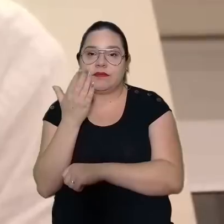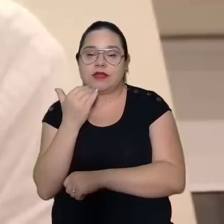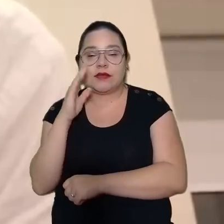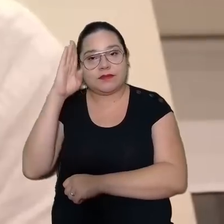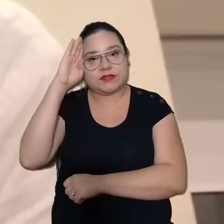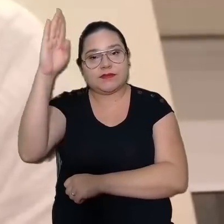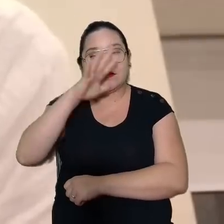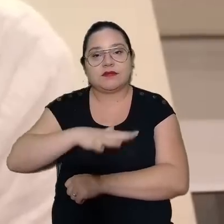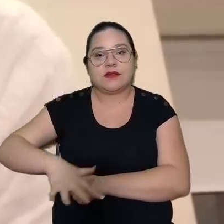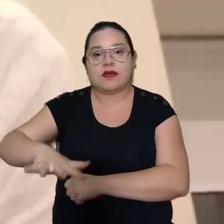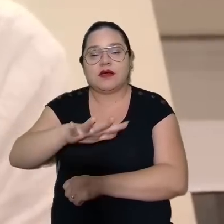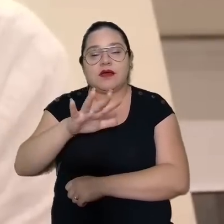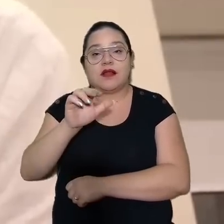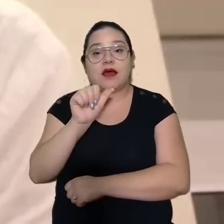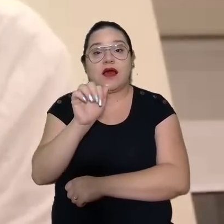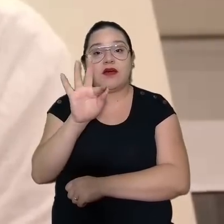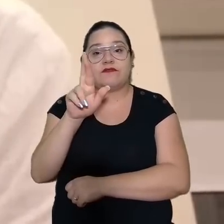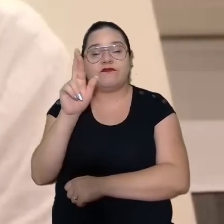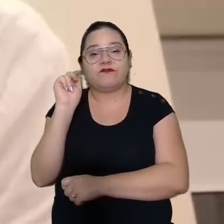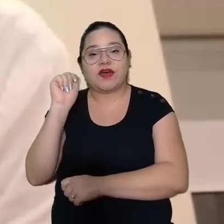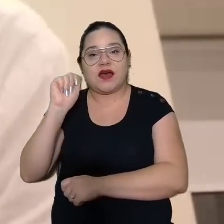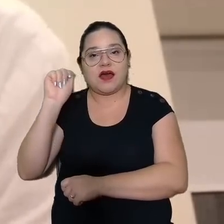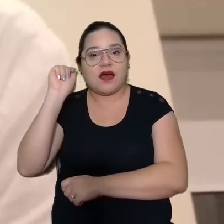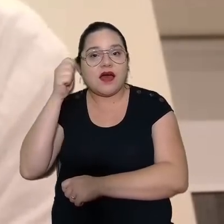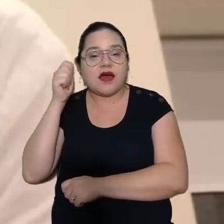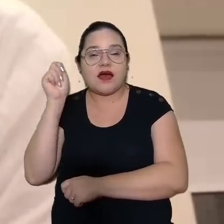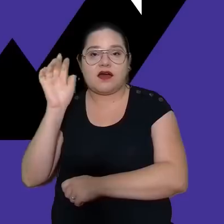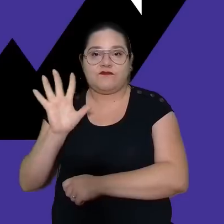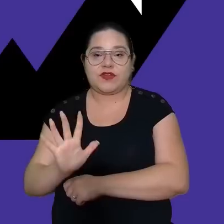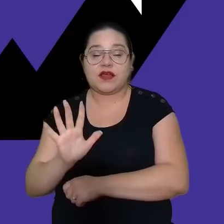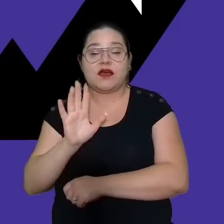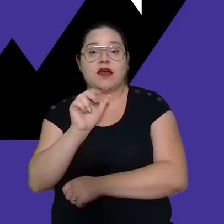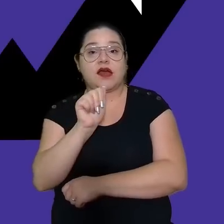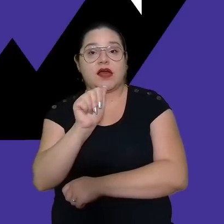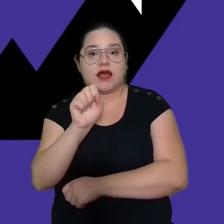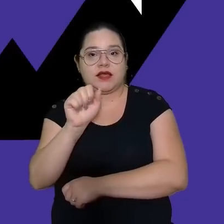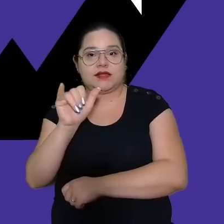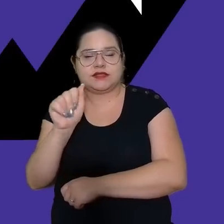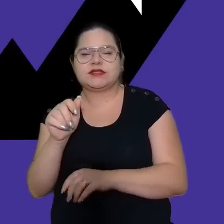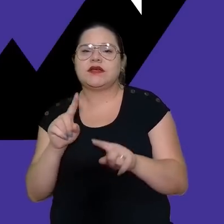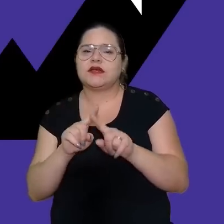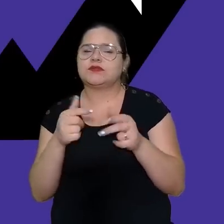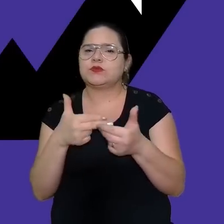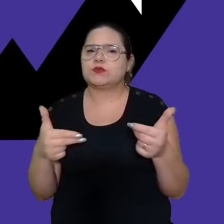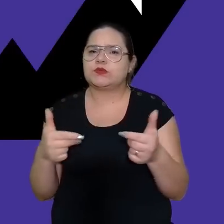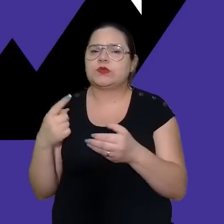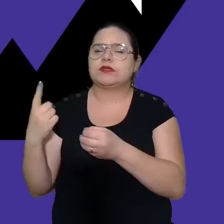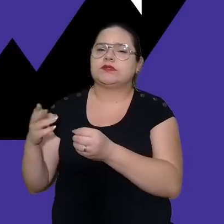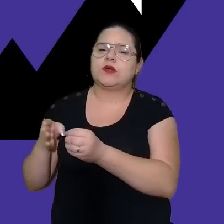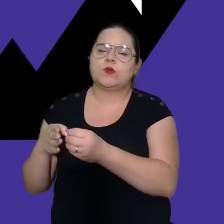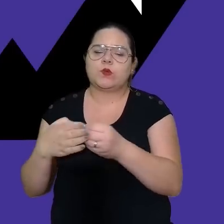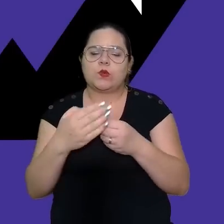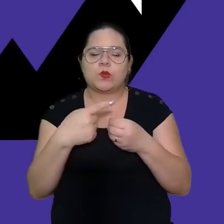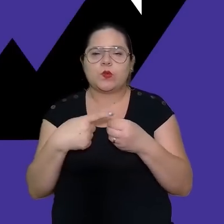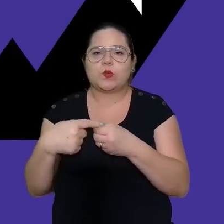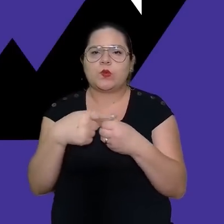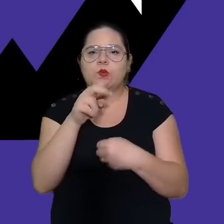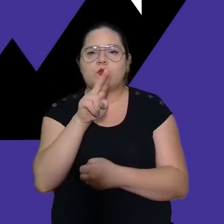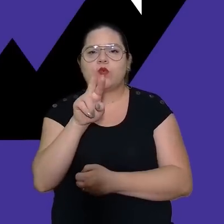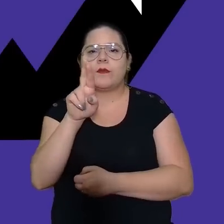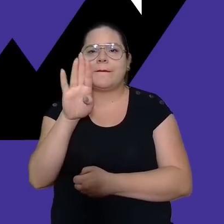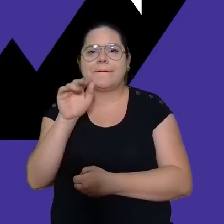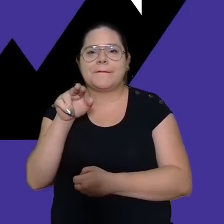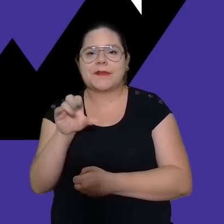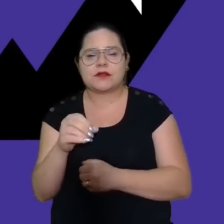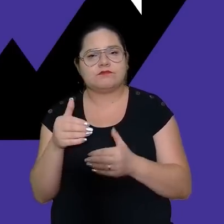continuar crescendo, né? A urbanização vai acontecendo, a renda per capita continuará aumentando e o